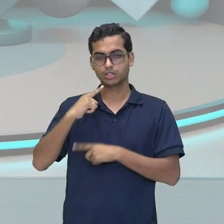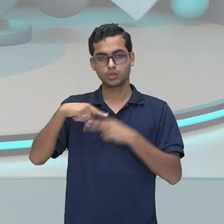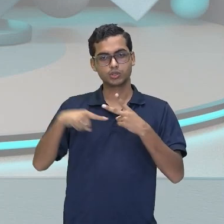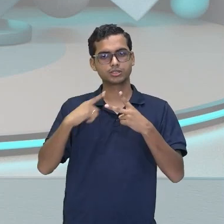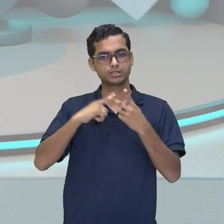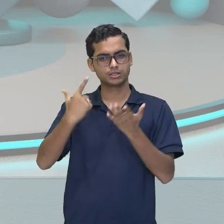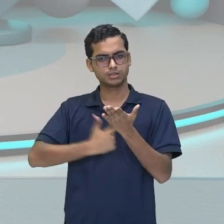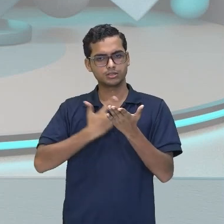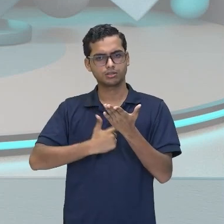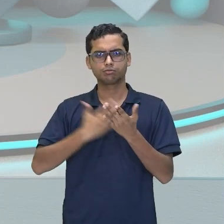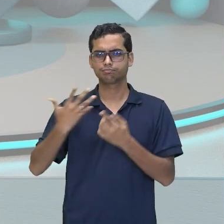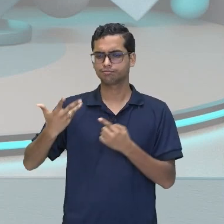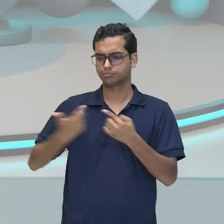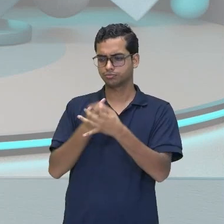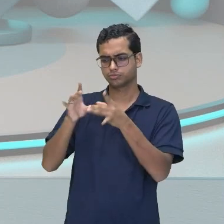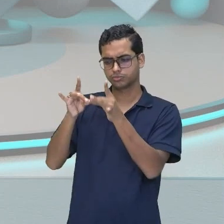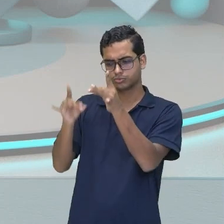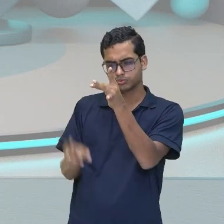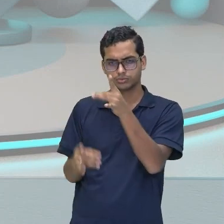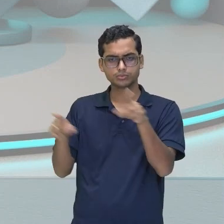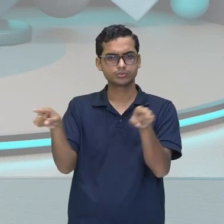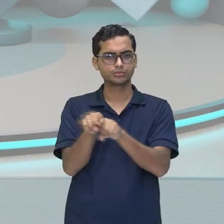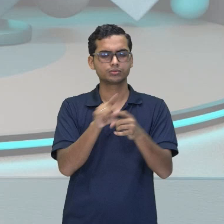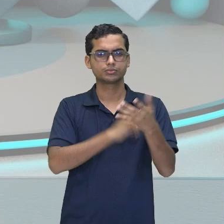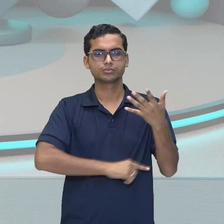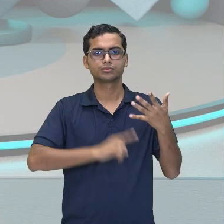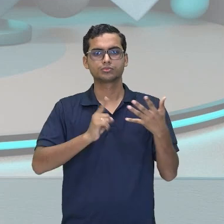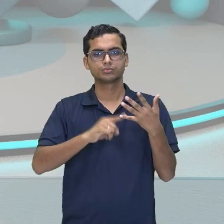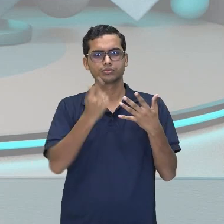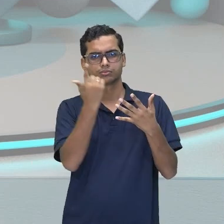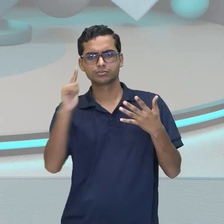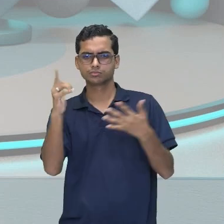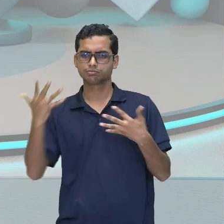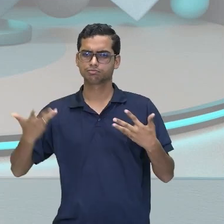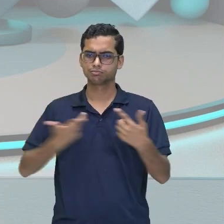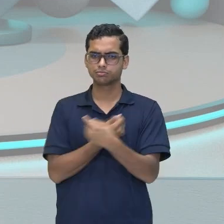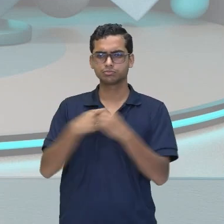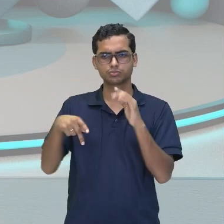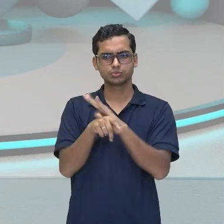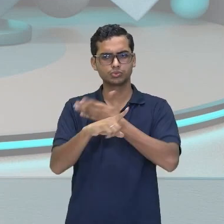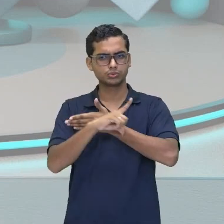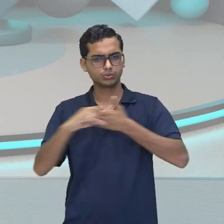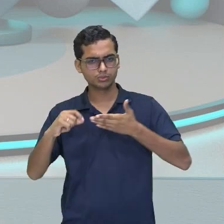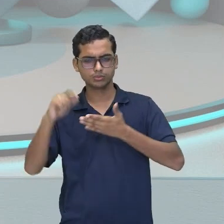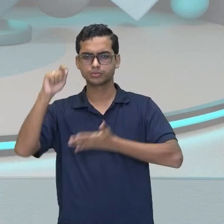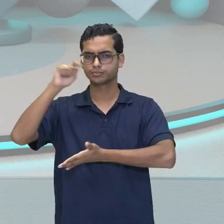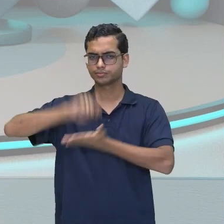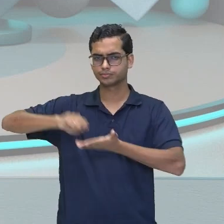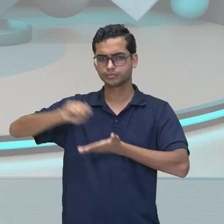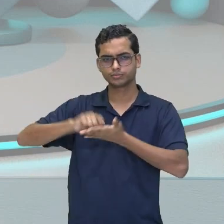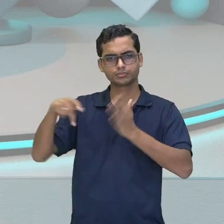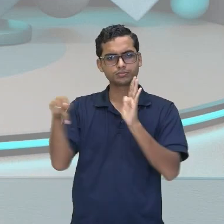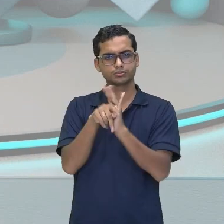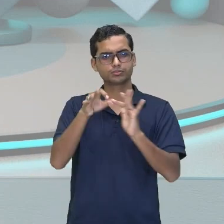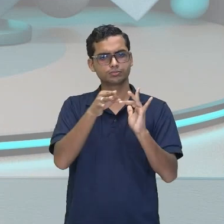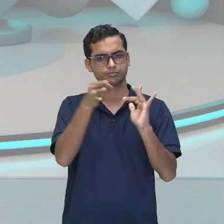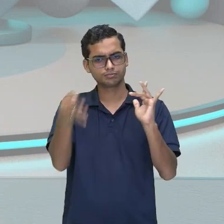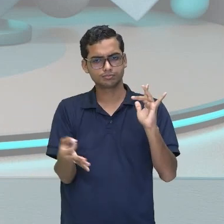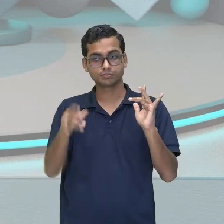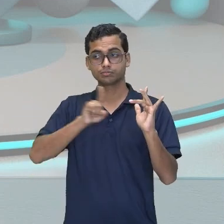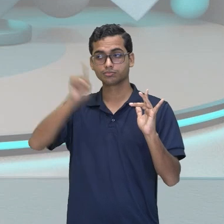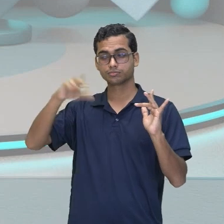poética extensa aí, né? Então, vemos aí algumas obras dos poetas, dos escritores do arcadismo de lá